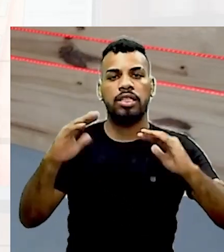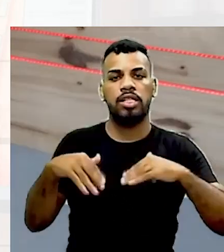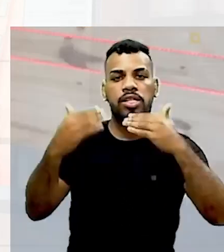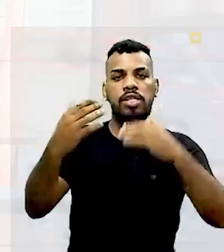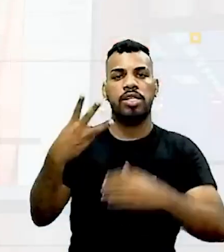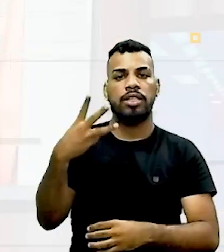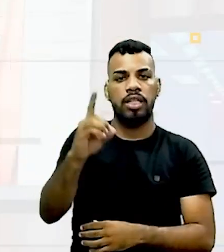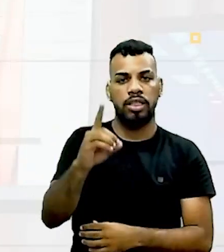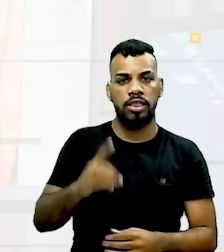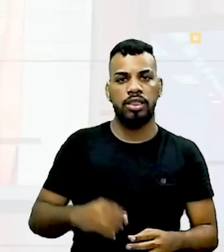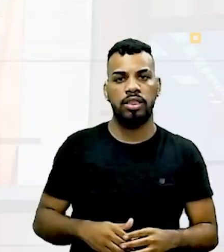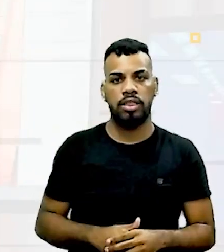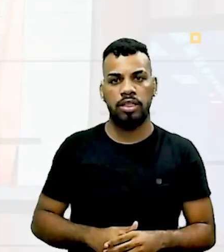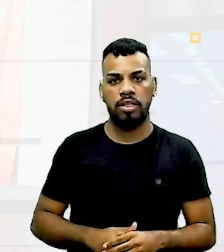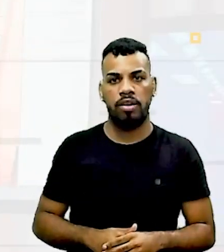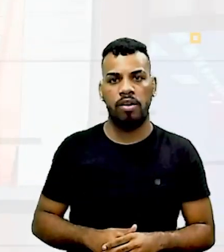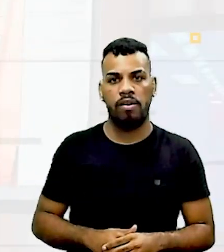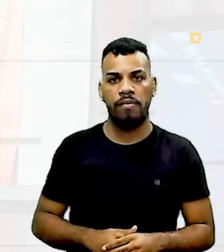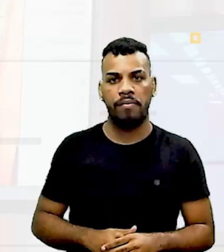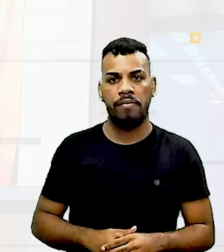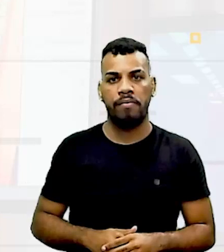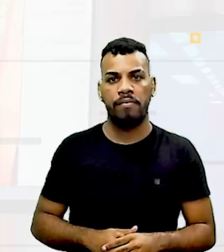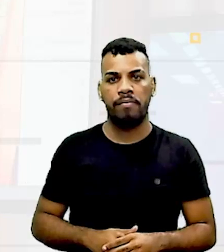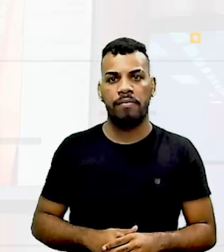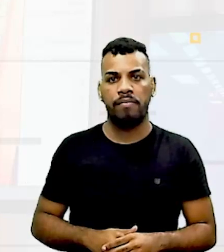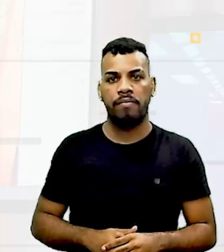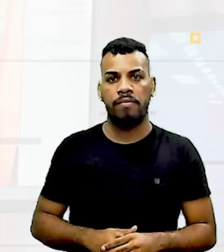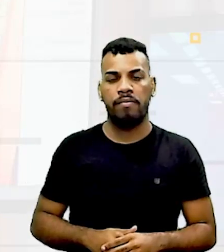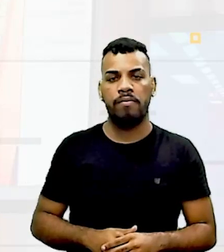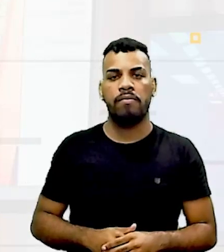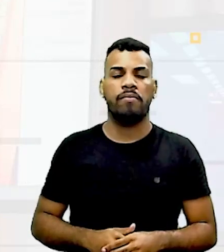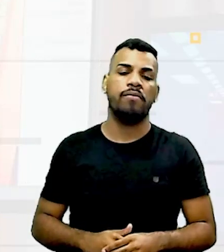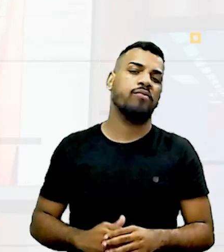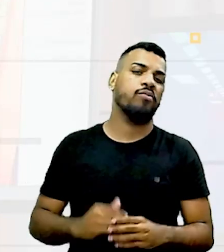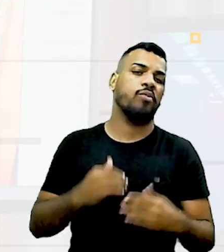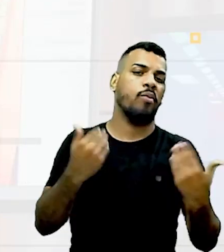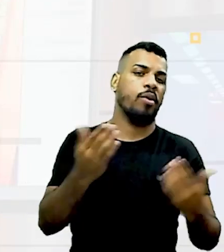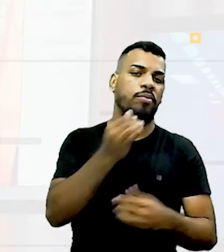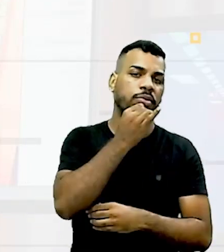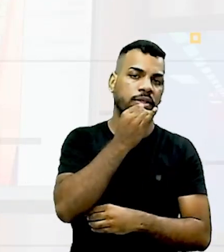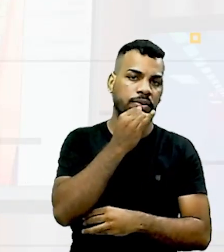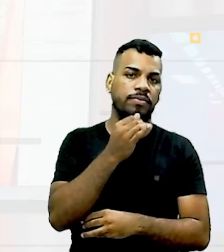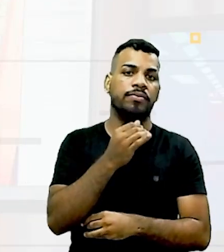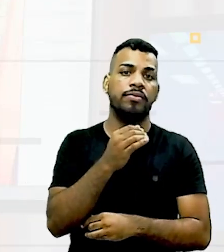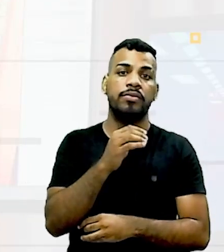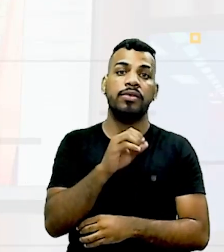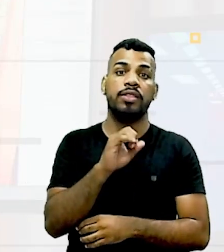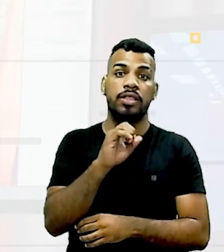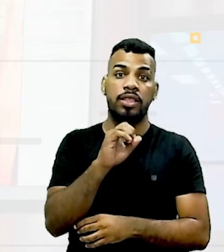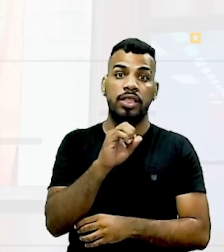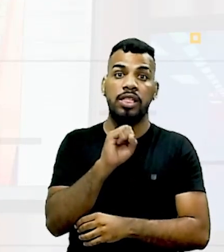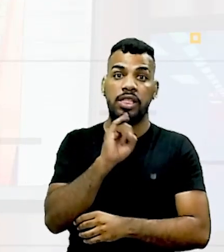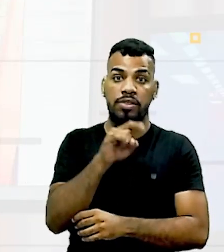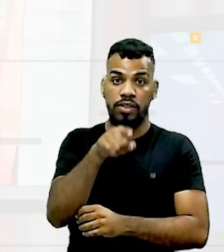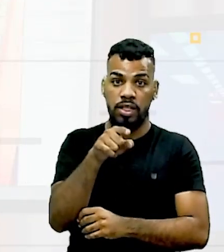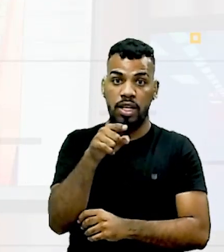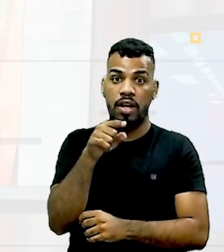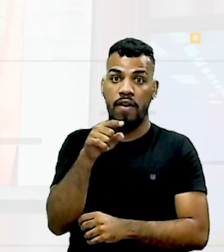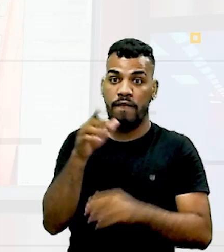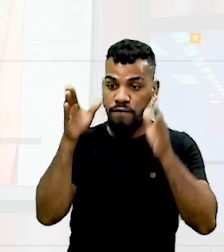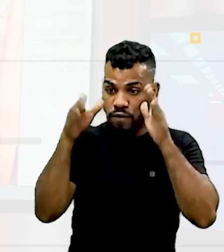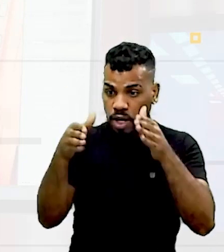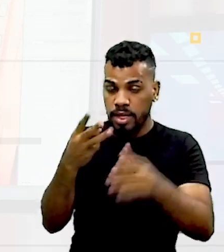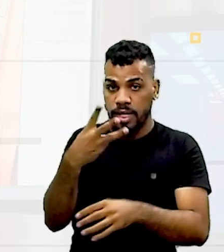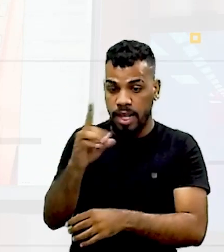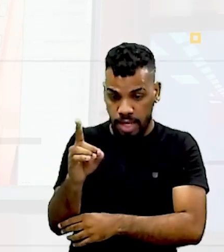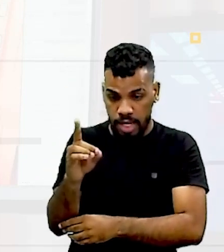algo 3D do que você animar em si. Ou seja, se você está focando mais em 3D, o 3ds